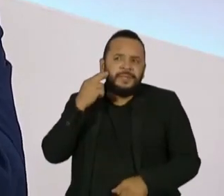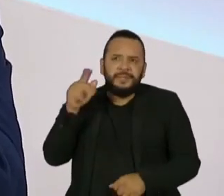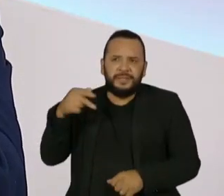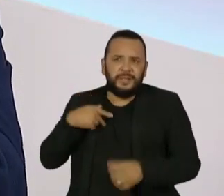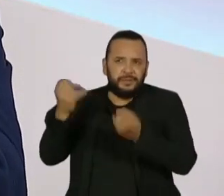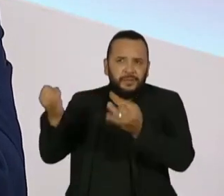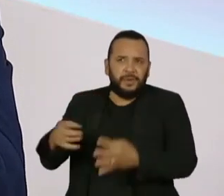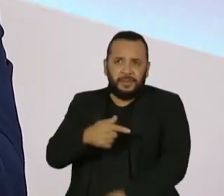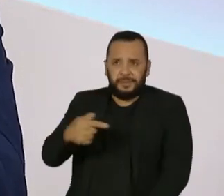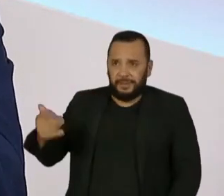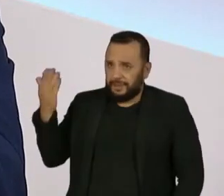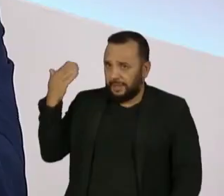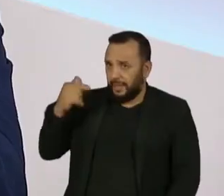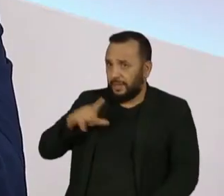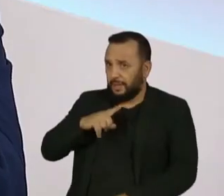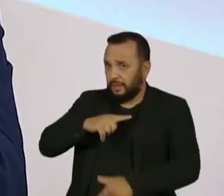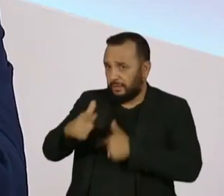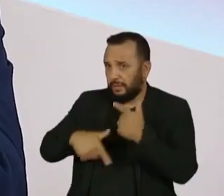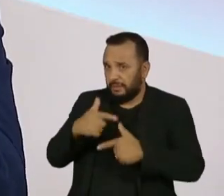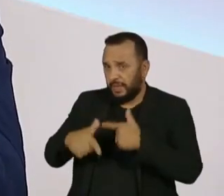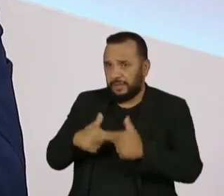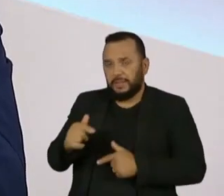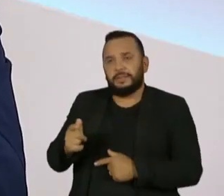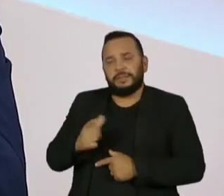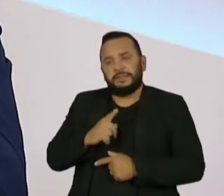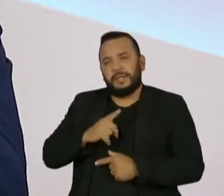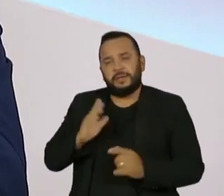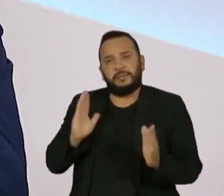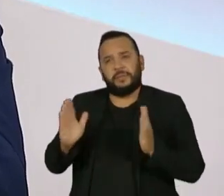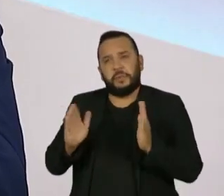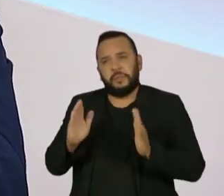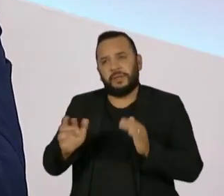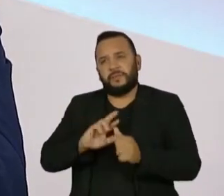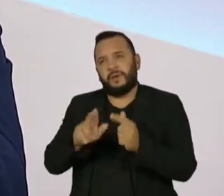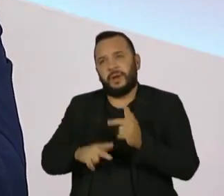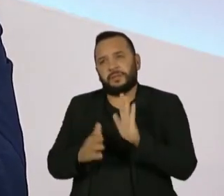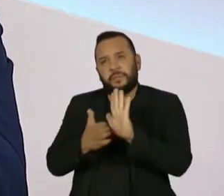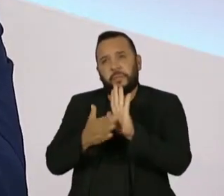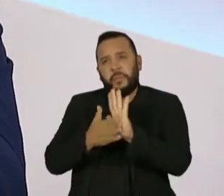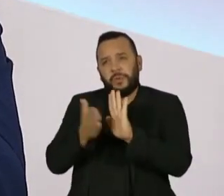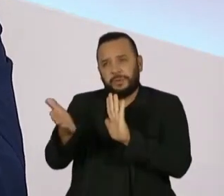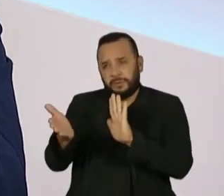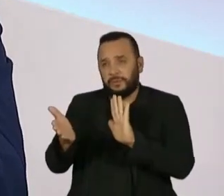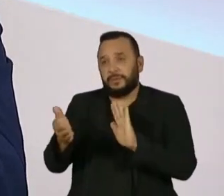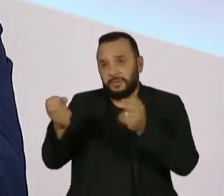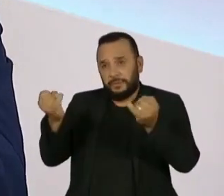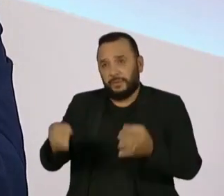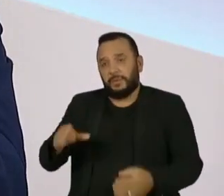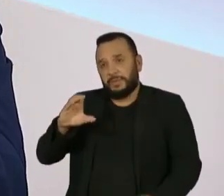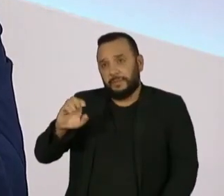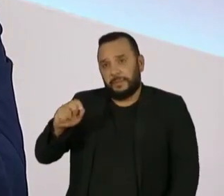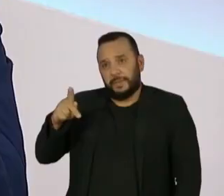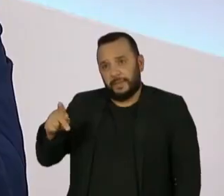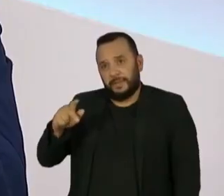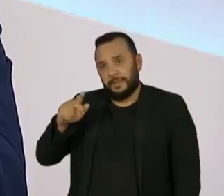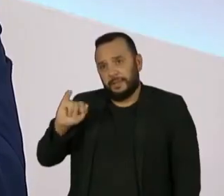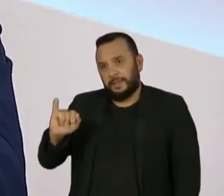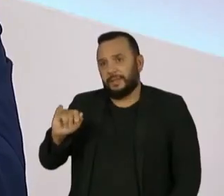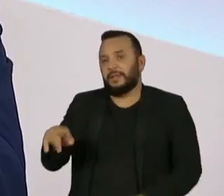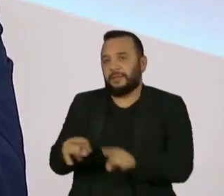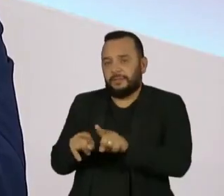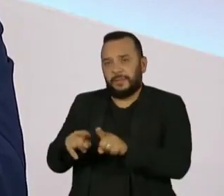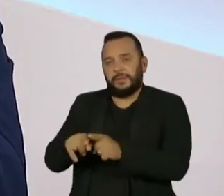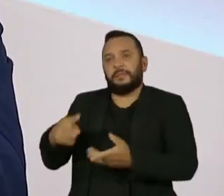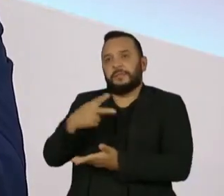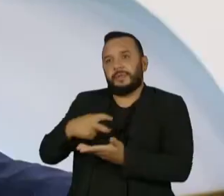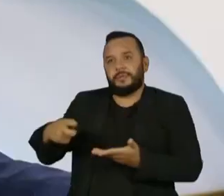também que vocês estavam trabalhando numa série de situações, né, que pudessem ser propostas. O senhor já disse aí que CPI e impeachment dependeria de uma pressão